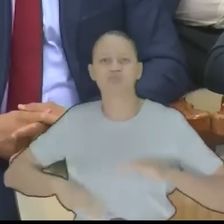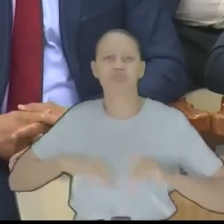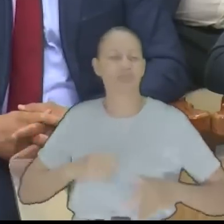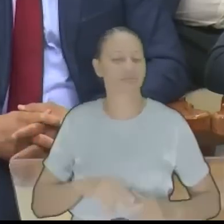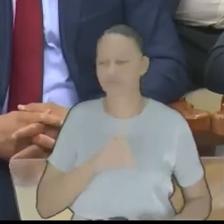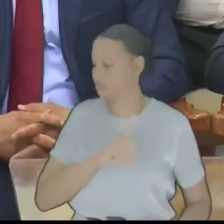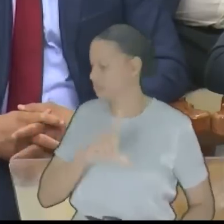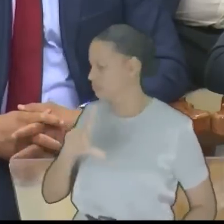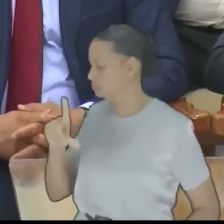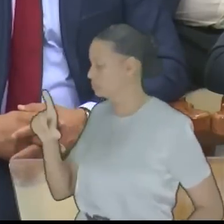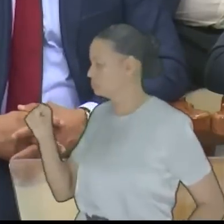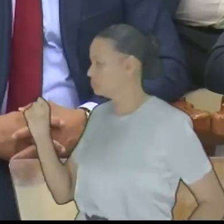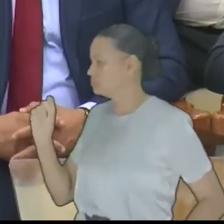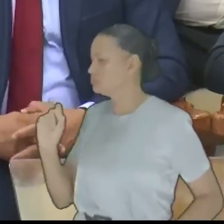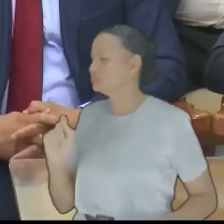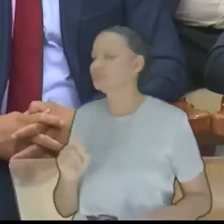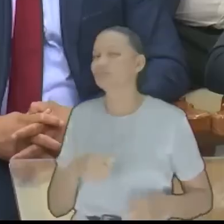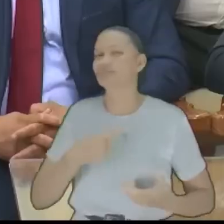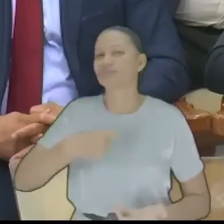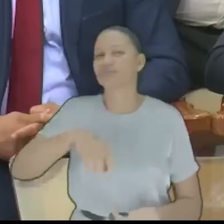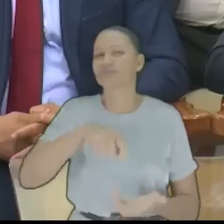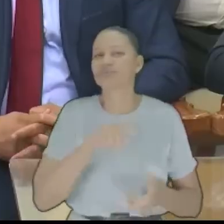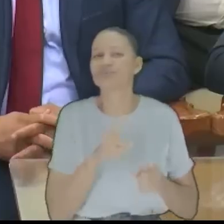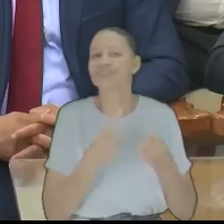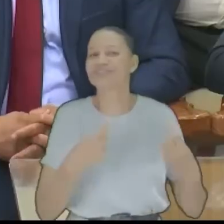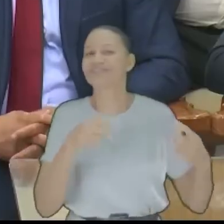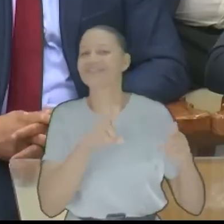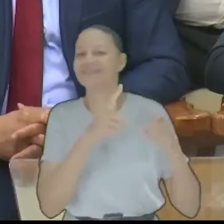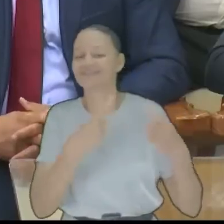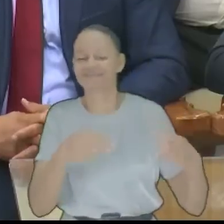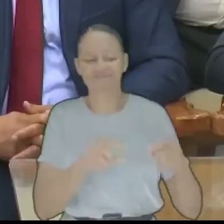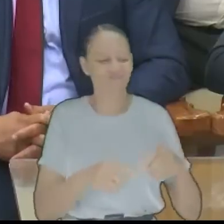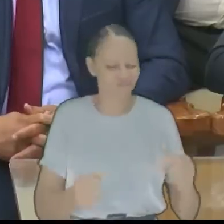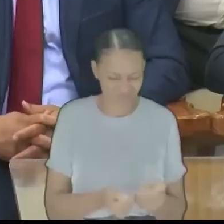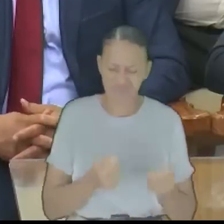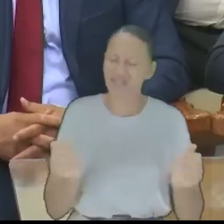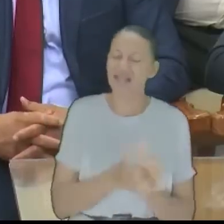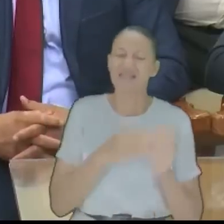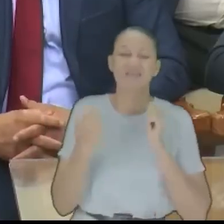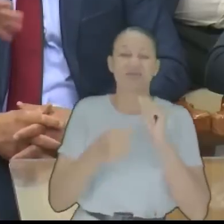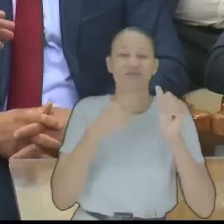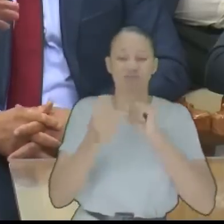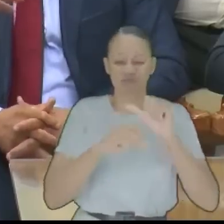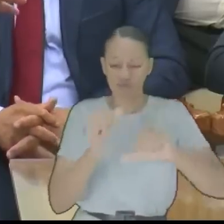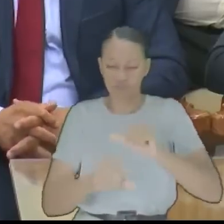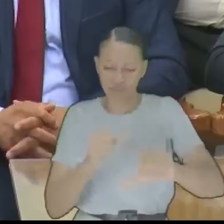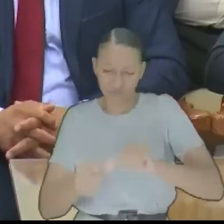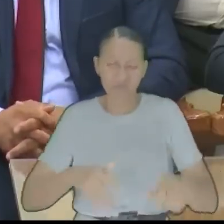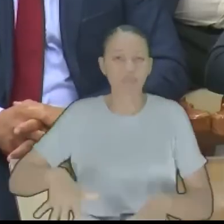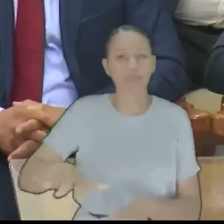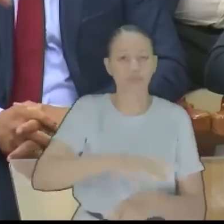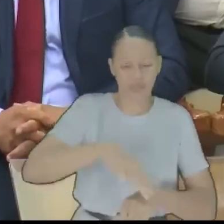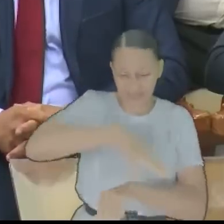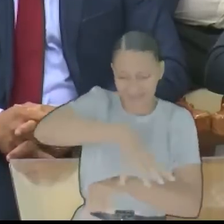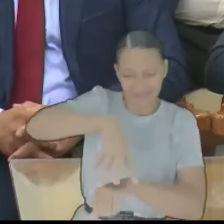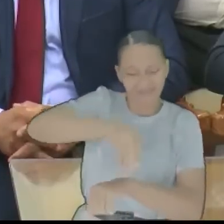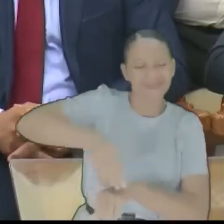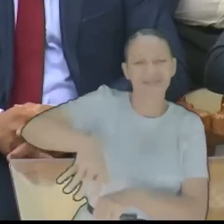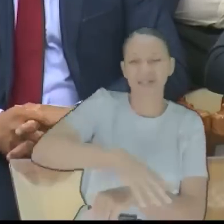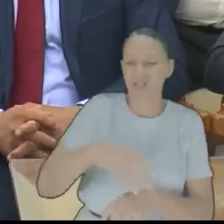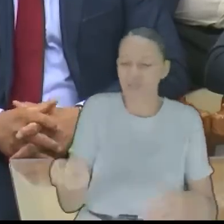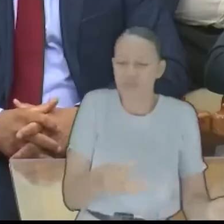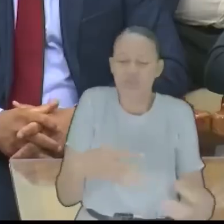estou saindo ao som dos sinos. Aleluia. O evangelho mudou Vanuatu, o evangelho mudou as